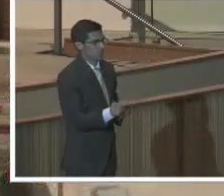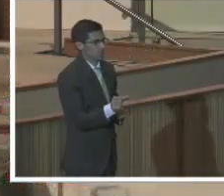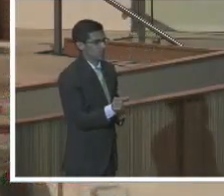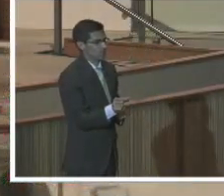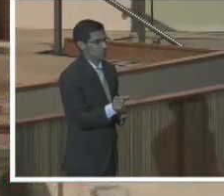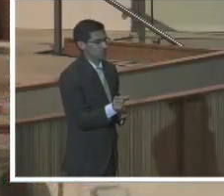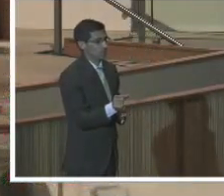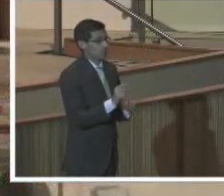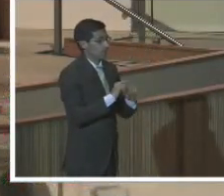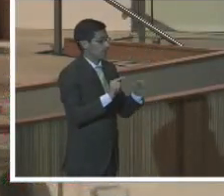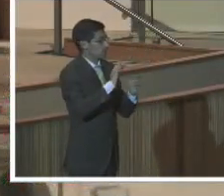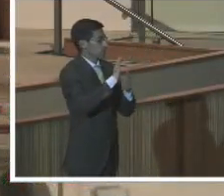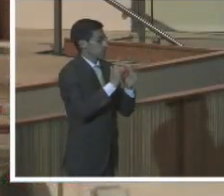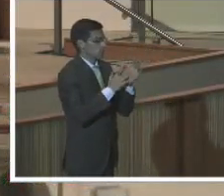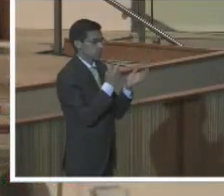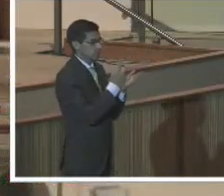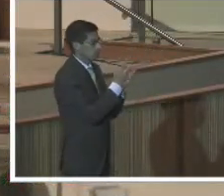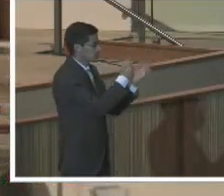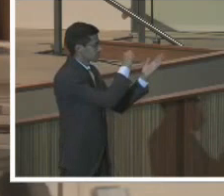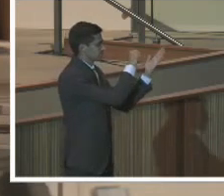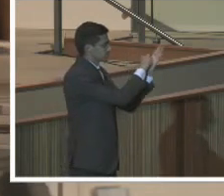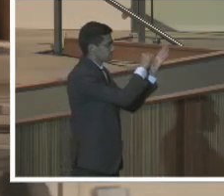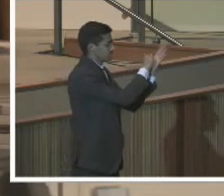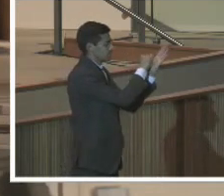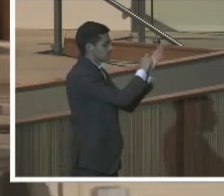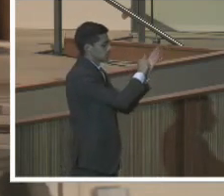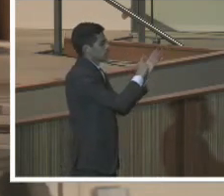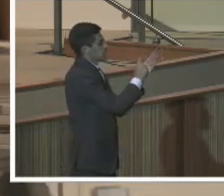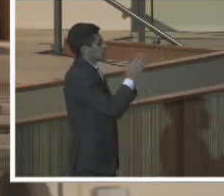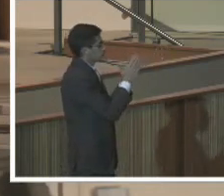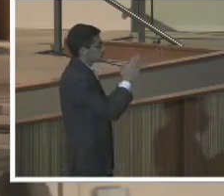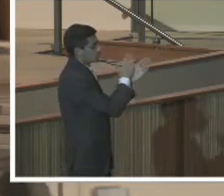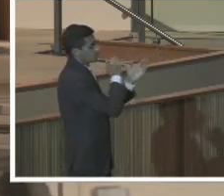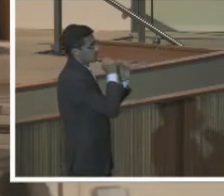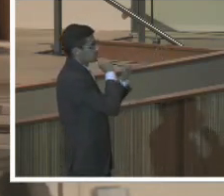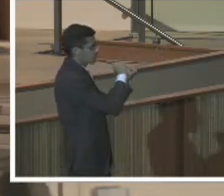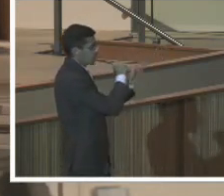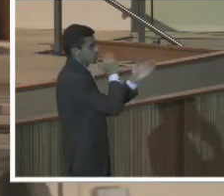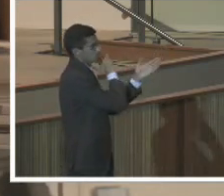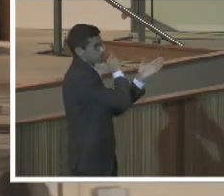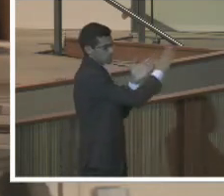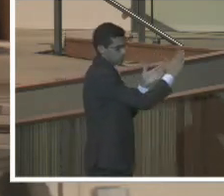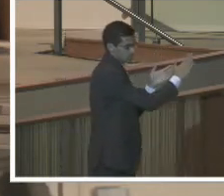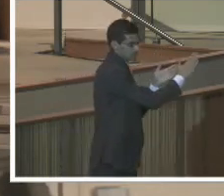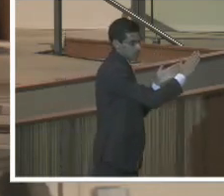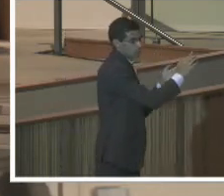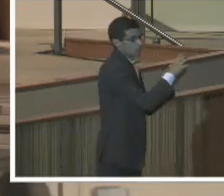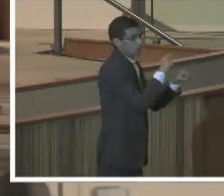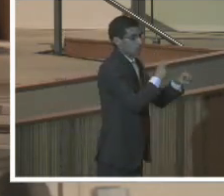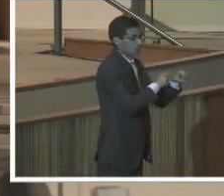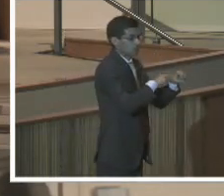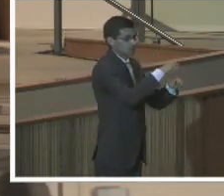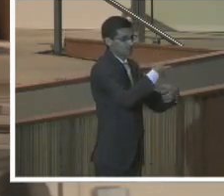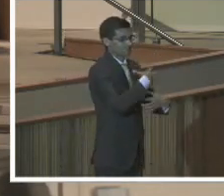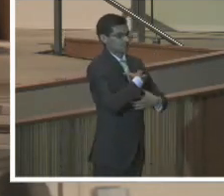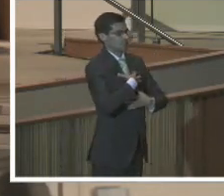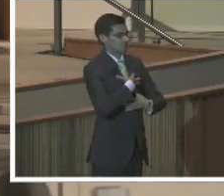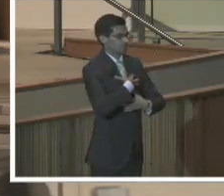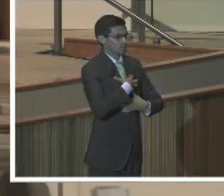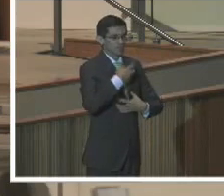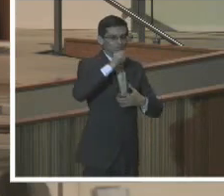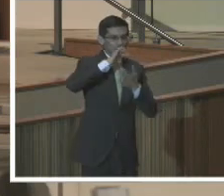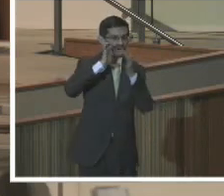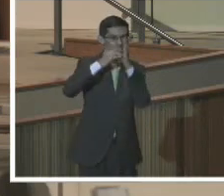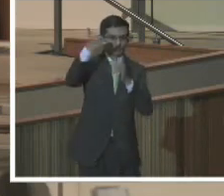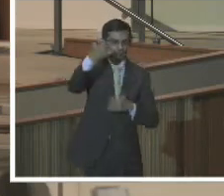de fugir. Quando você ouvir a voz do pastor Jesus, ao invés de